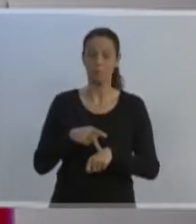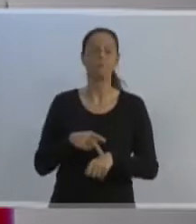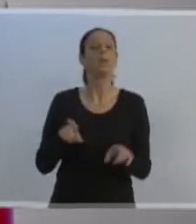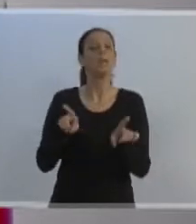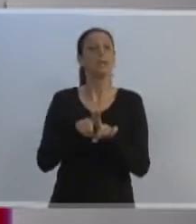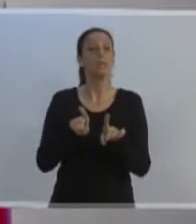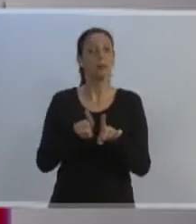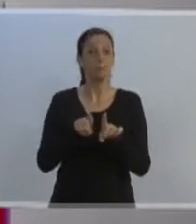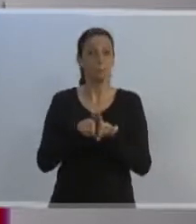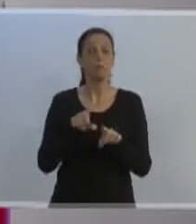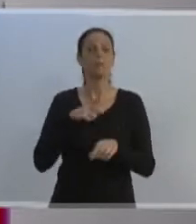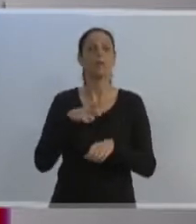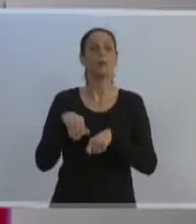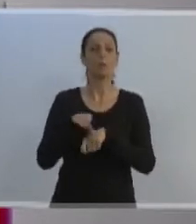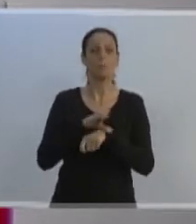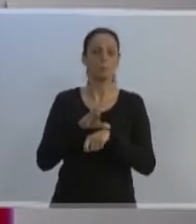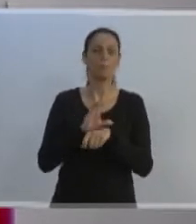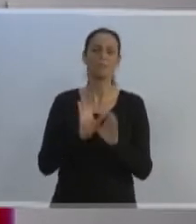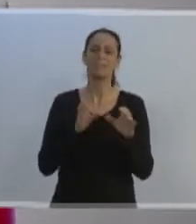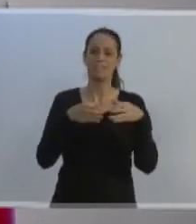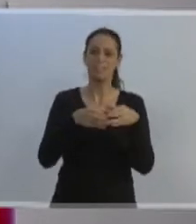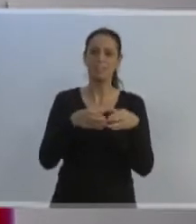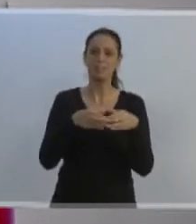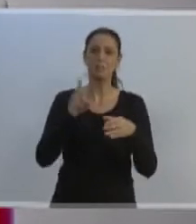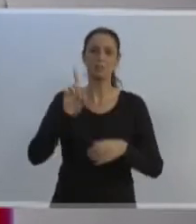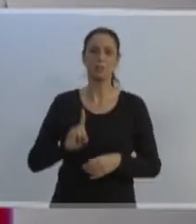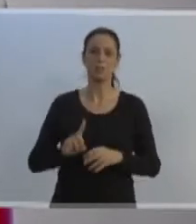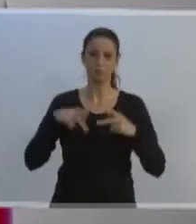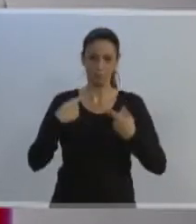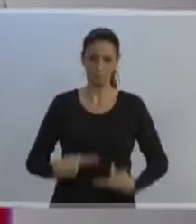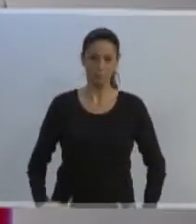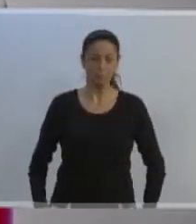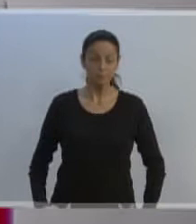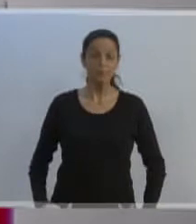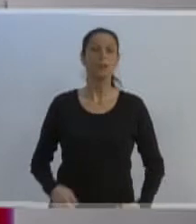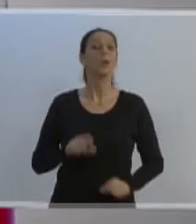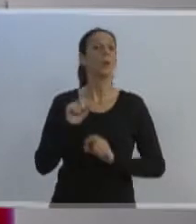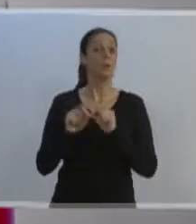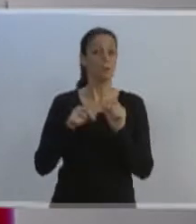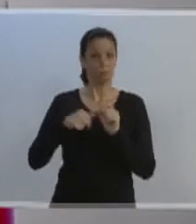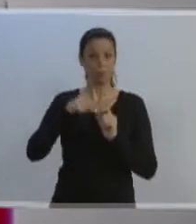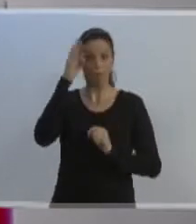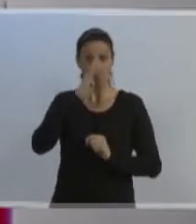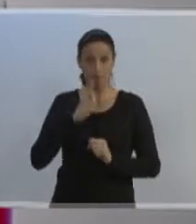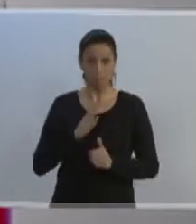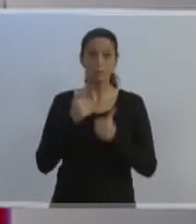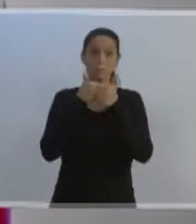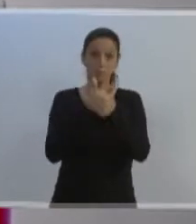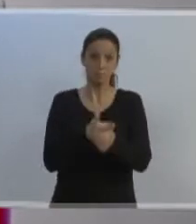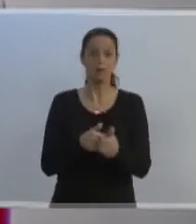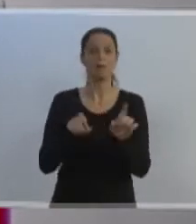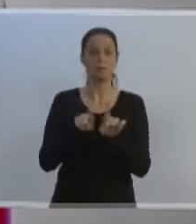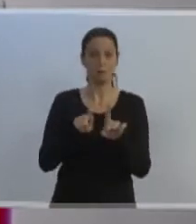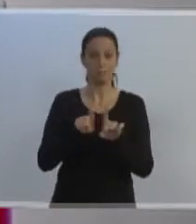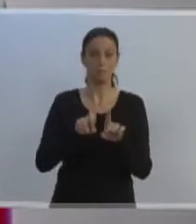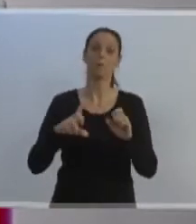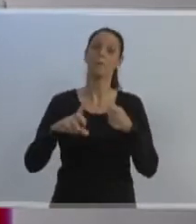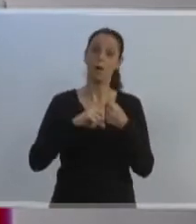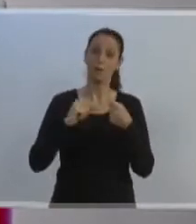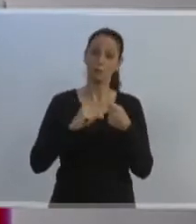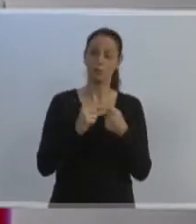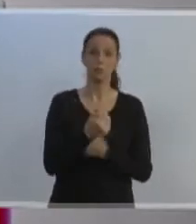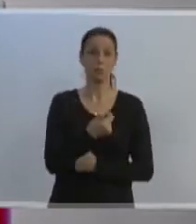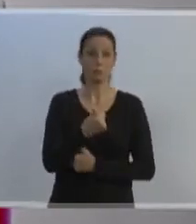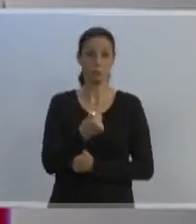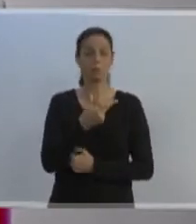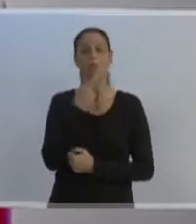a Convenção Americana de Direitos Humanos, o qual a nação brasileira é signatária, em seu artigo 12,